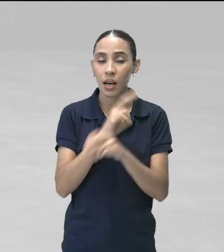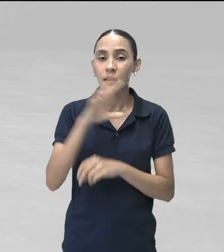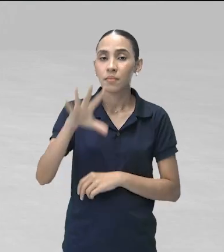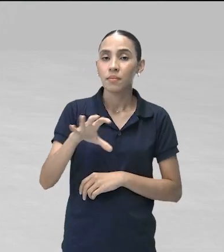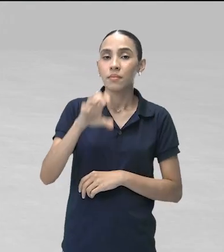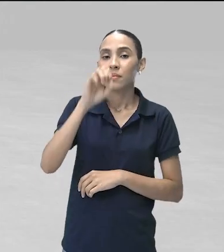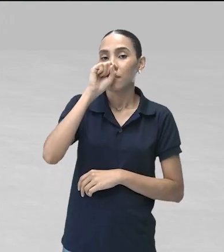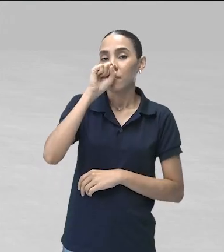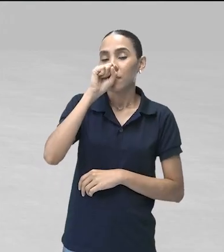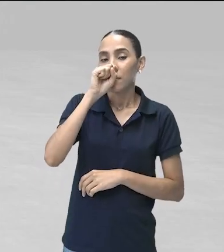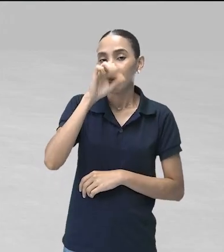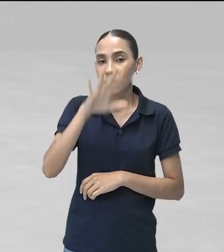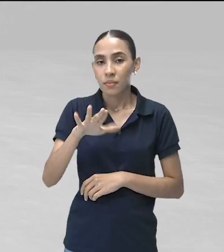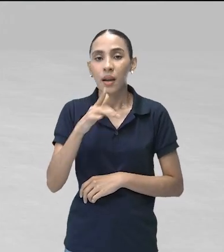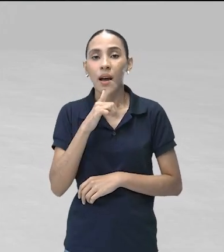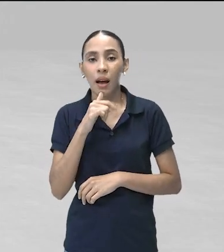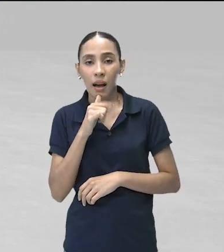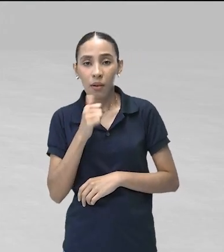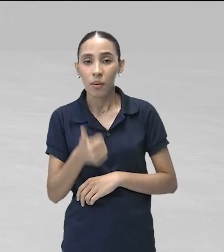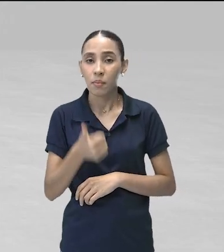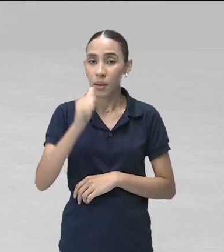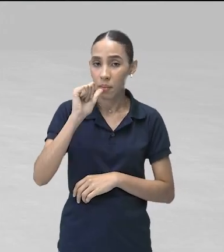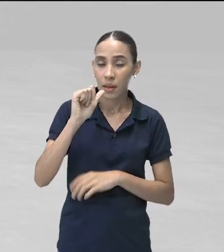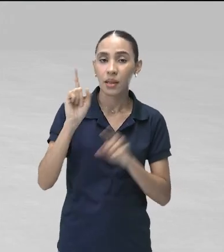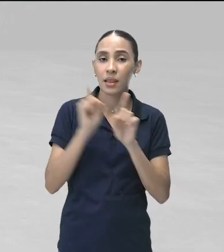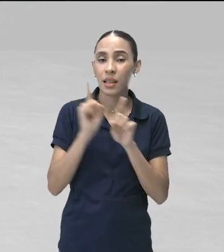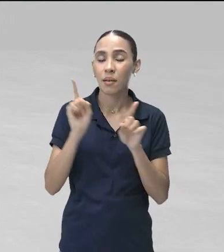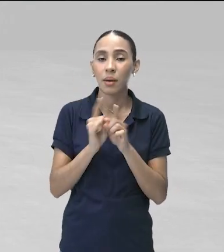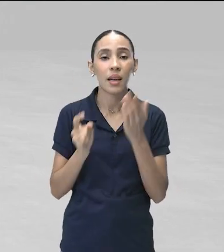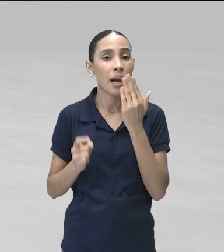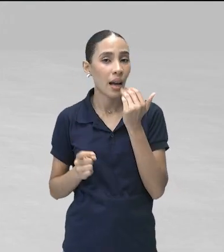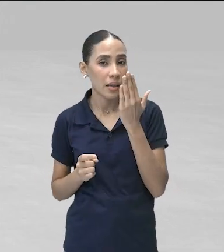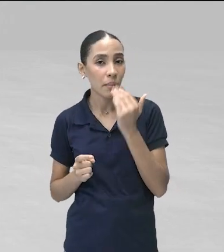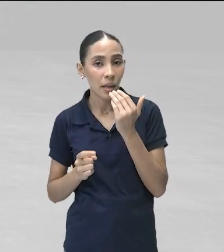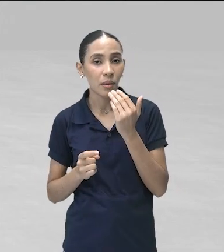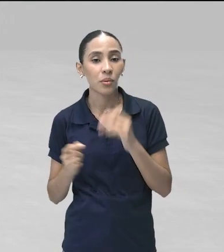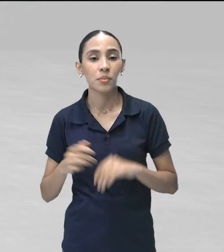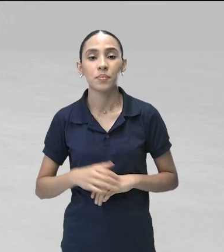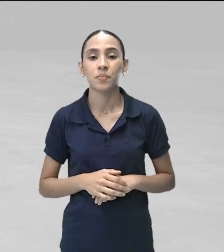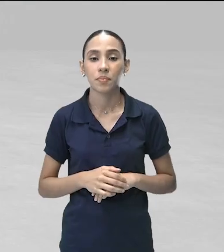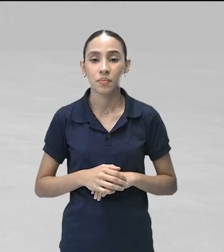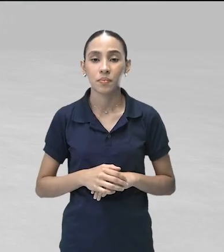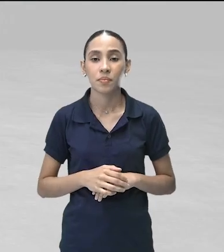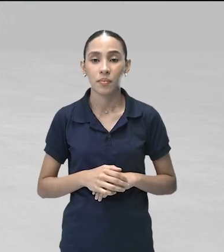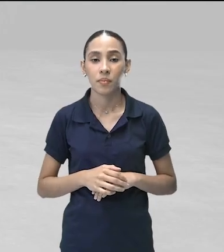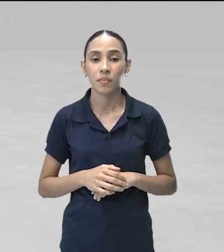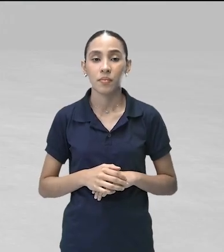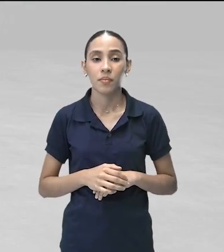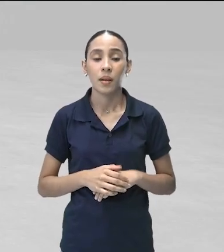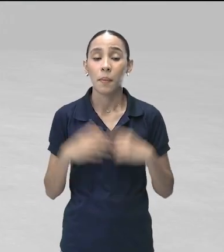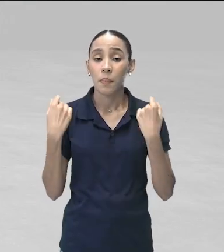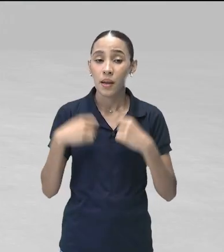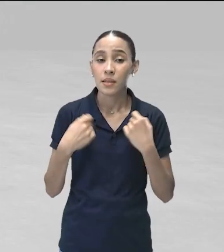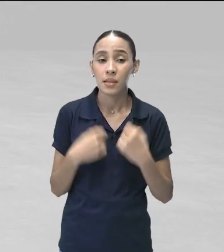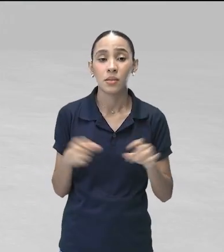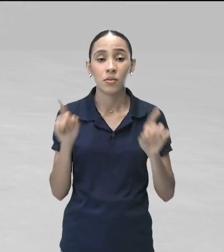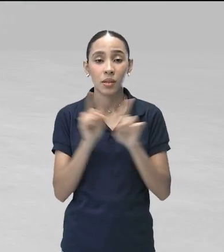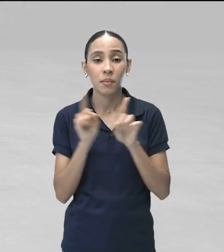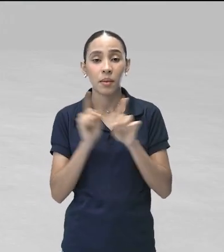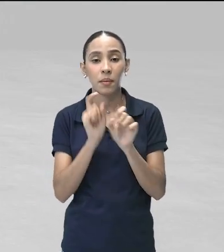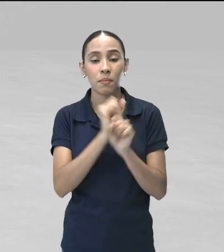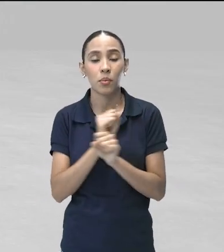respirar, água para beber, bem como alimentos para comer. Além disso, seria